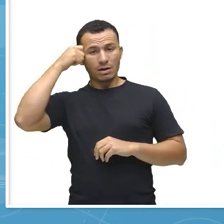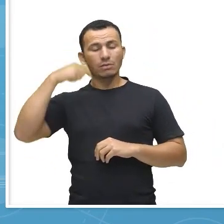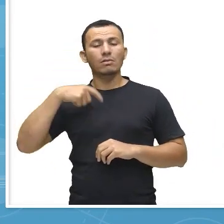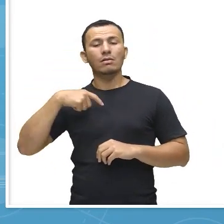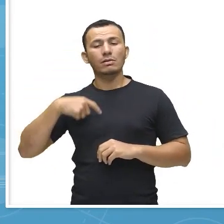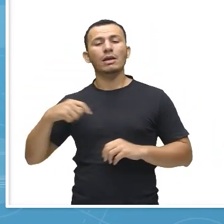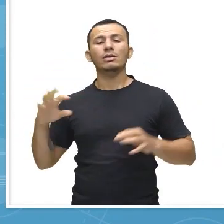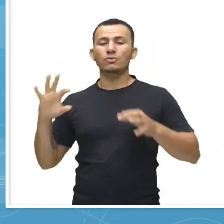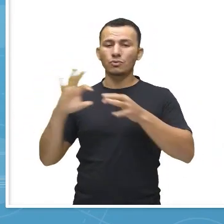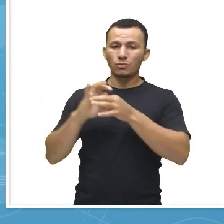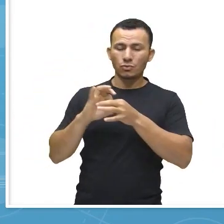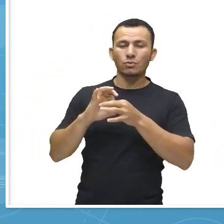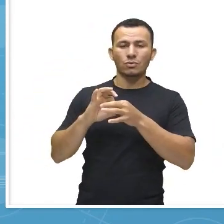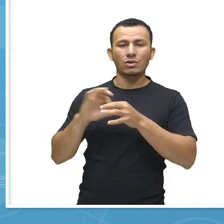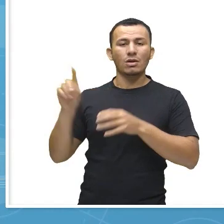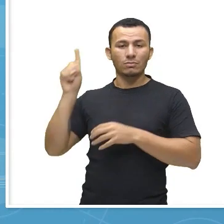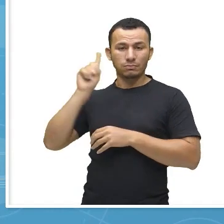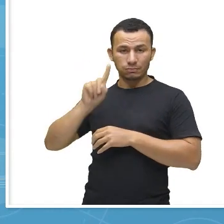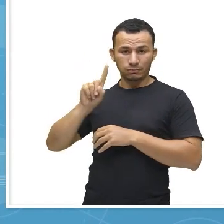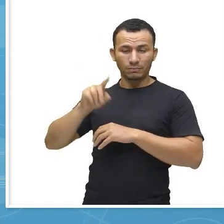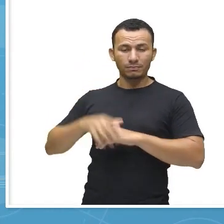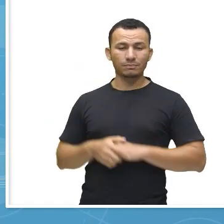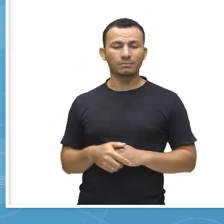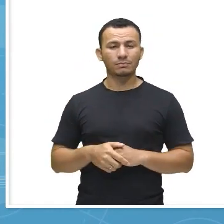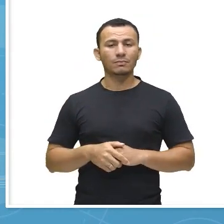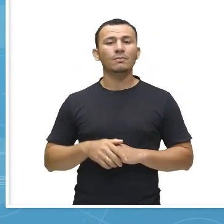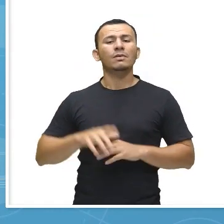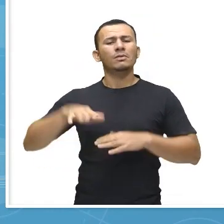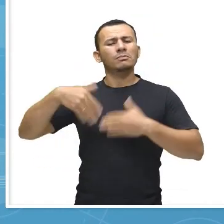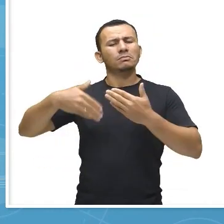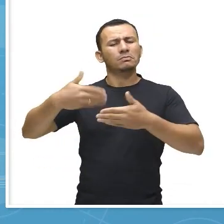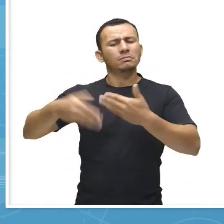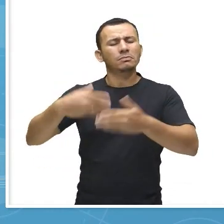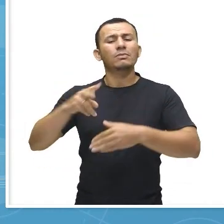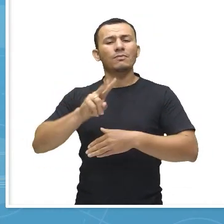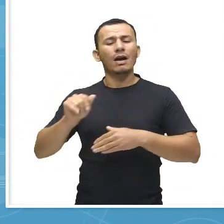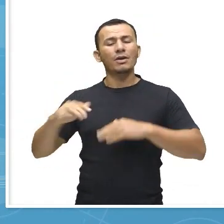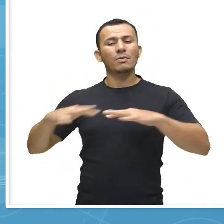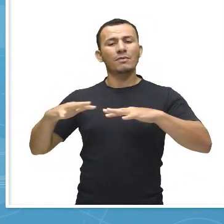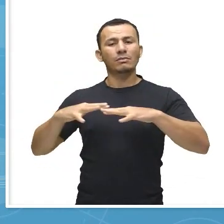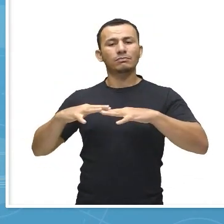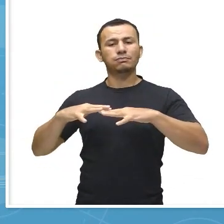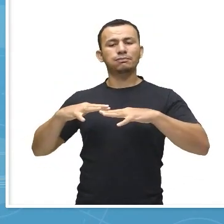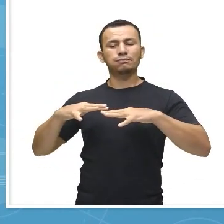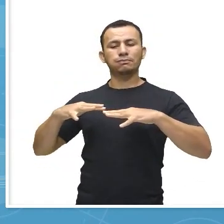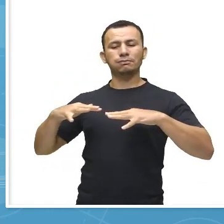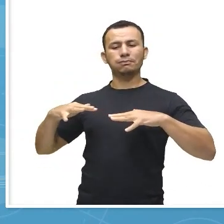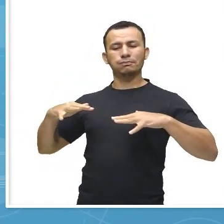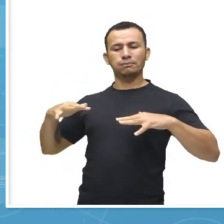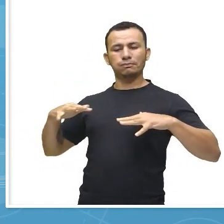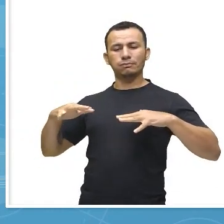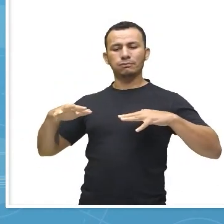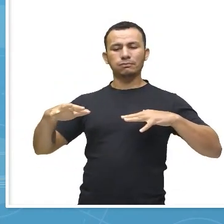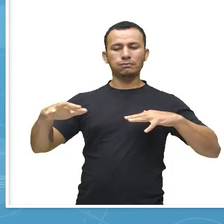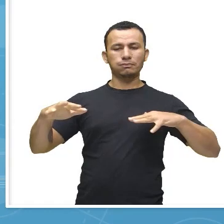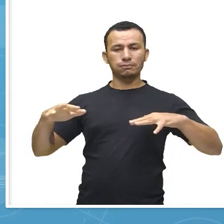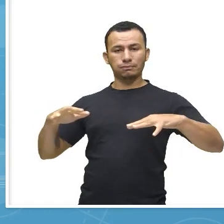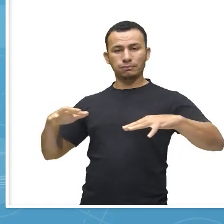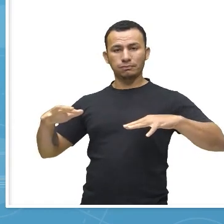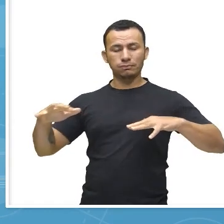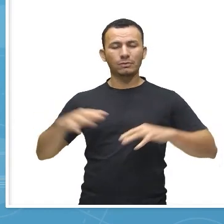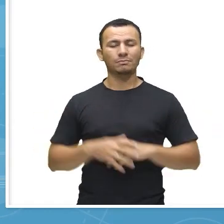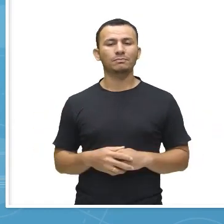muito coladinhos. E com o tempo eles foram se afastando. Vocês lembram então qual era o nome do continente quando era um só?